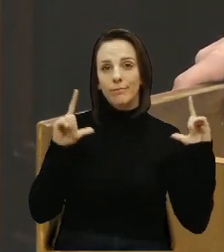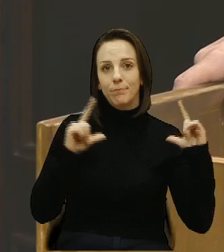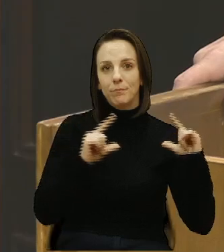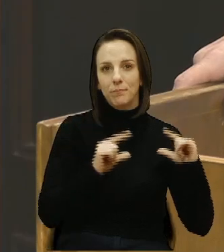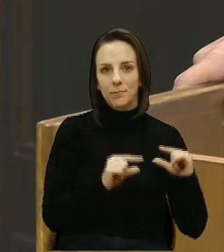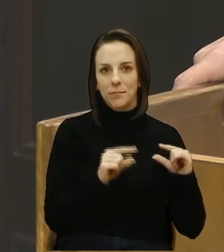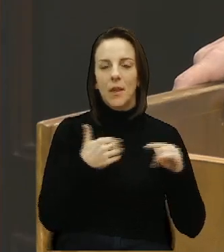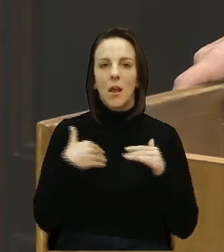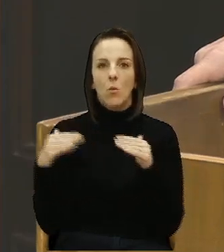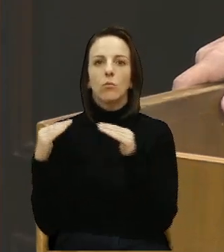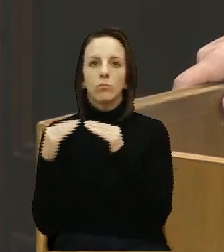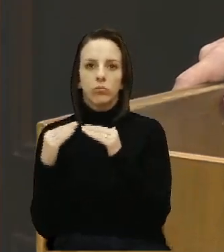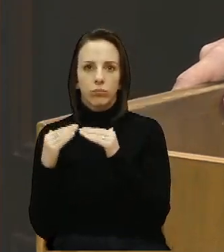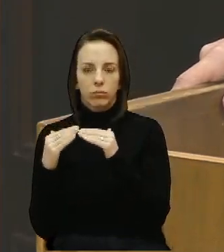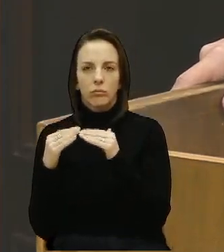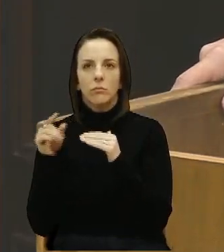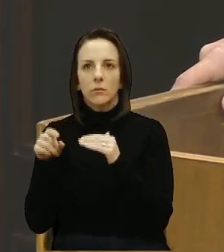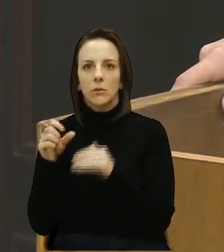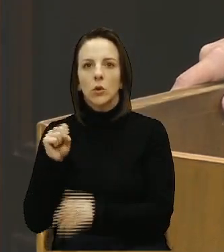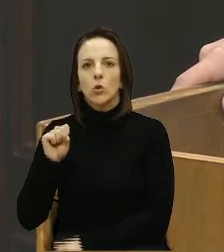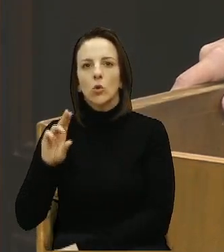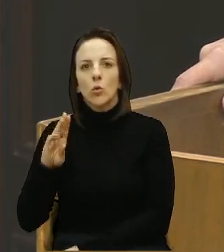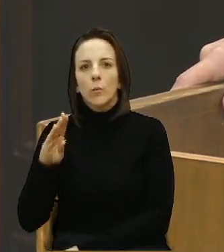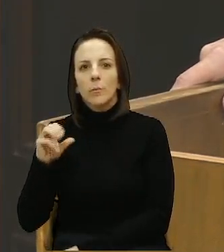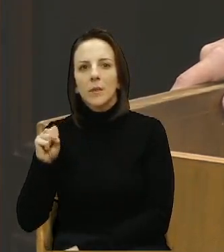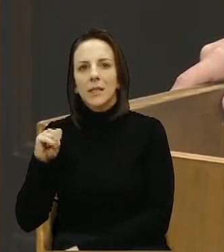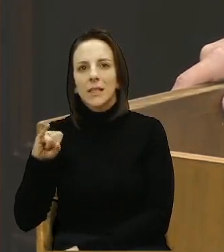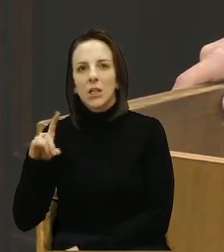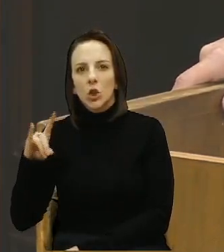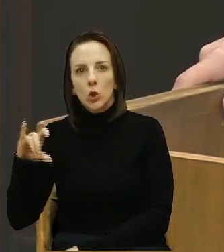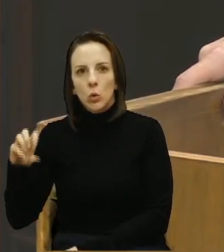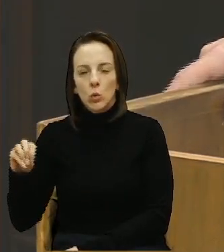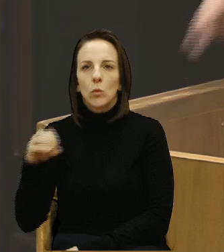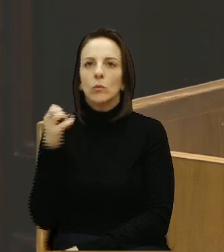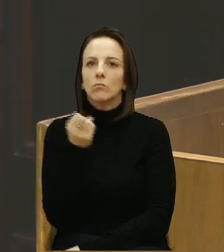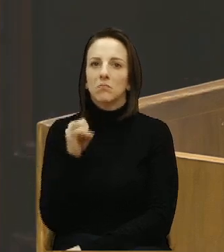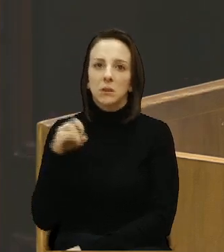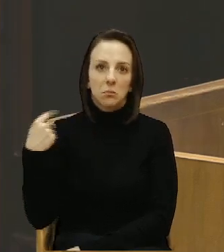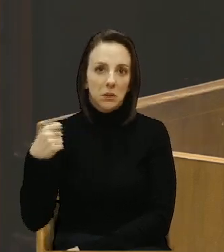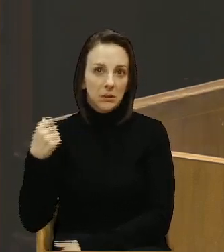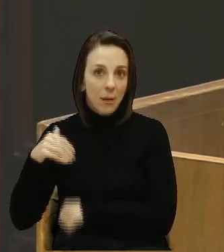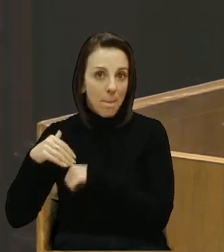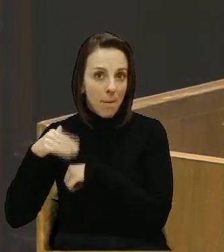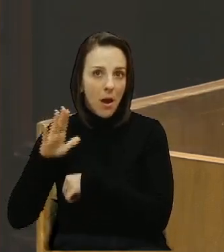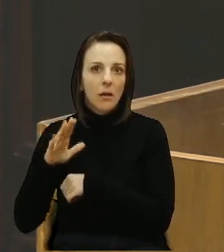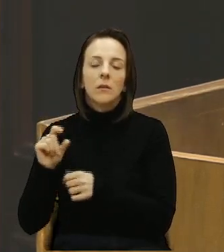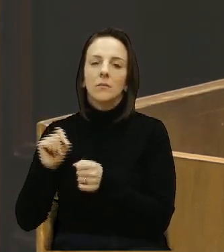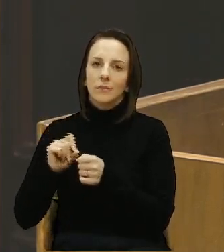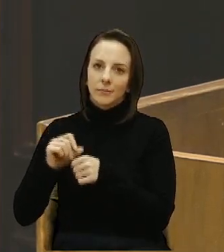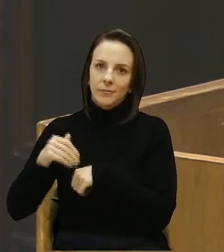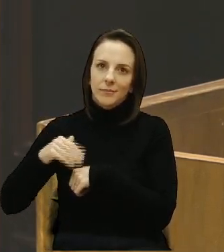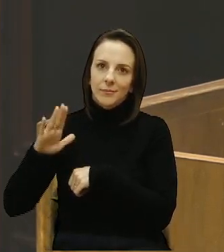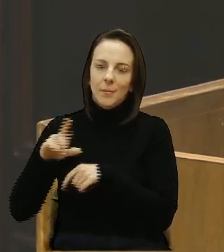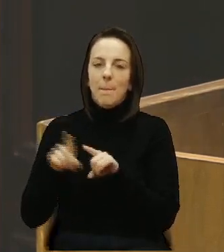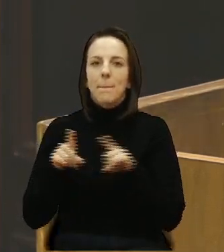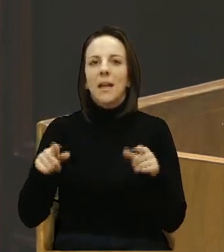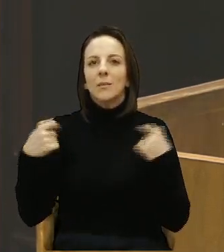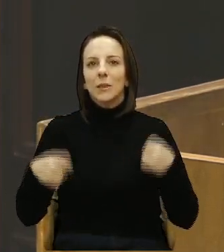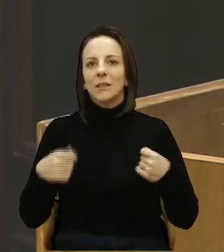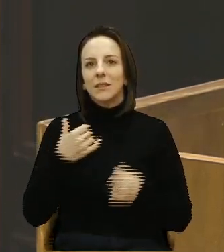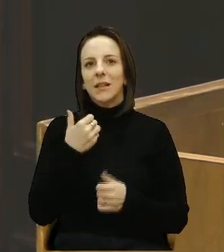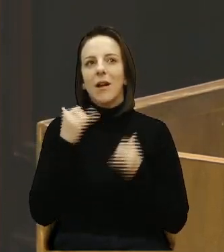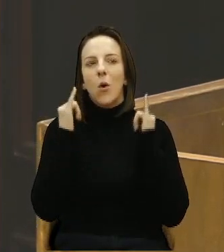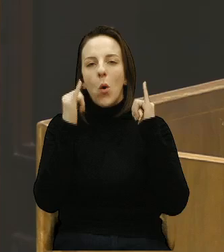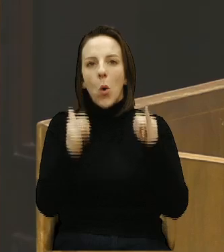subsídio, se tiver que dar mais subsídio, que o faça, mas as pessoas precisam de transporte público de qualidade.